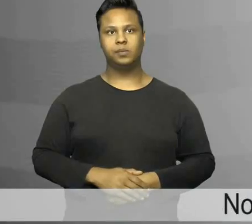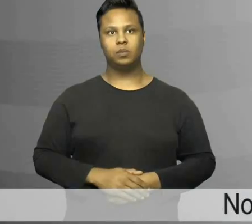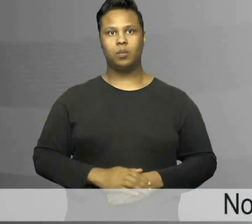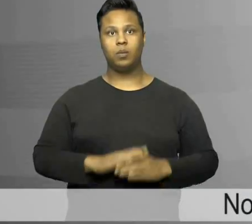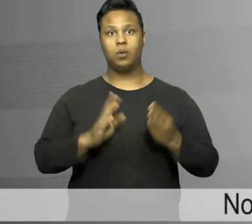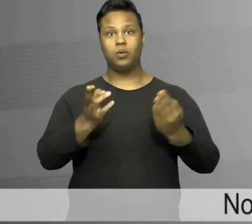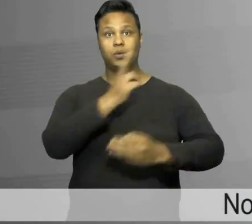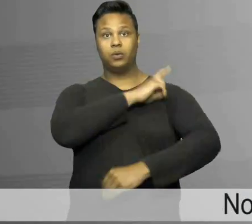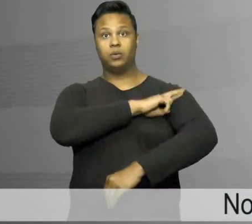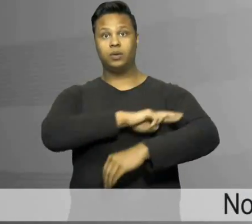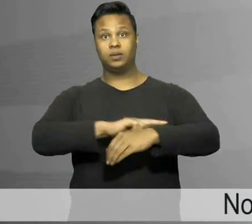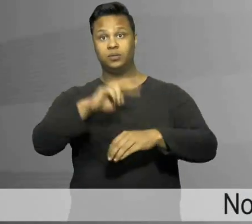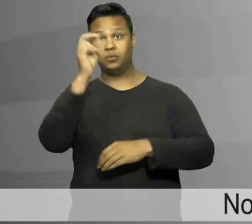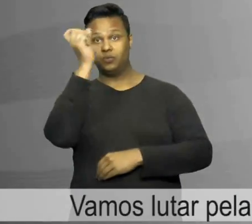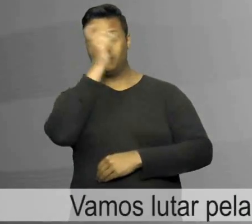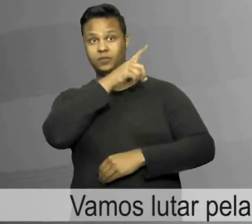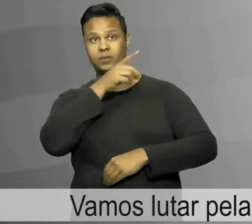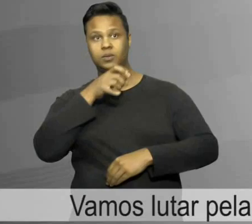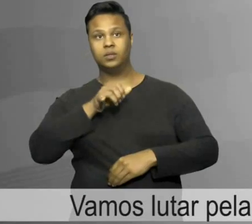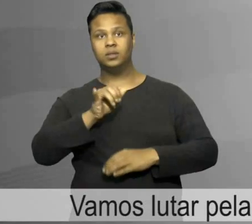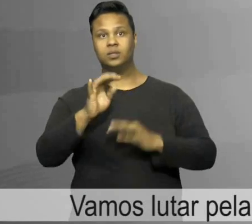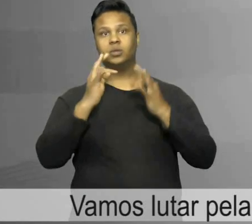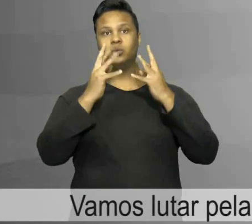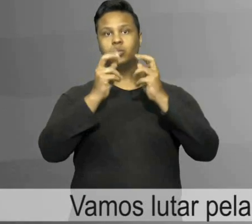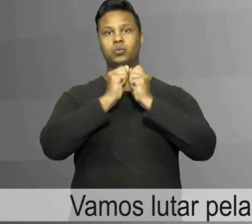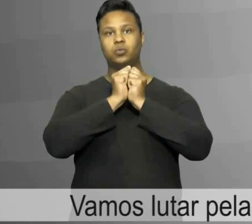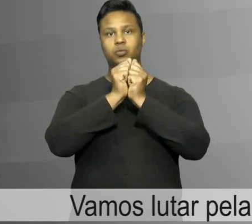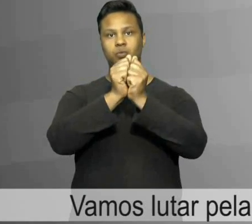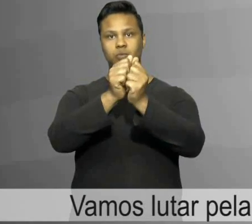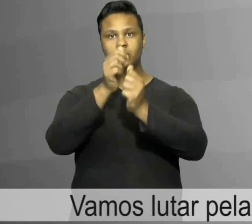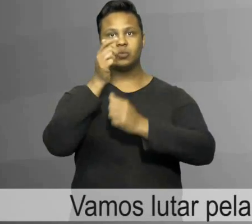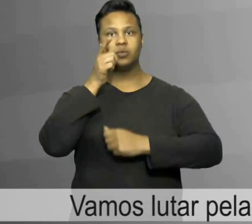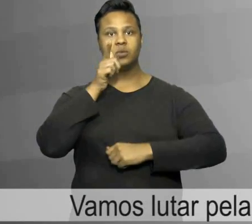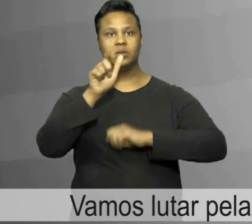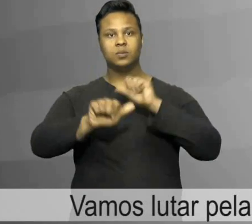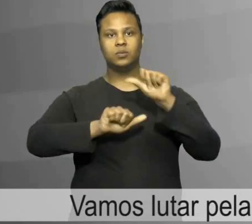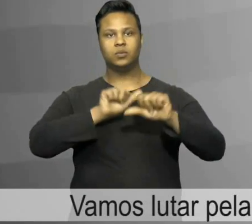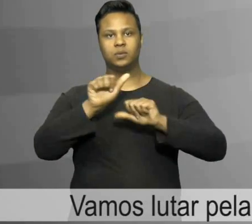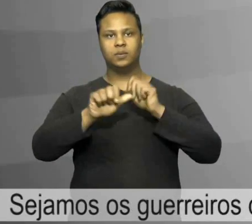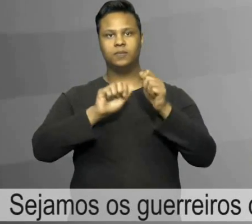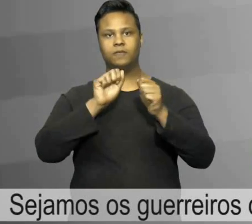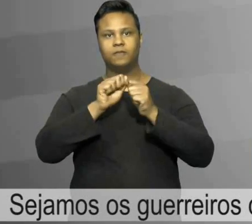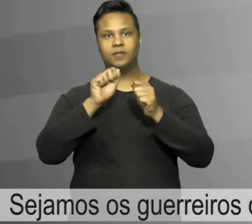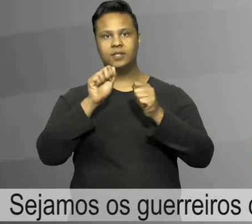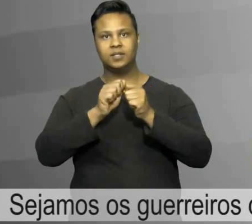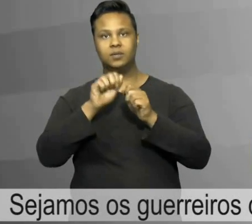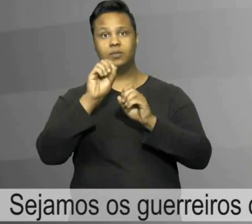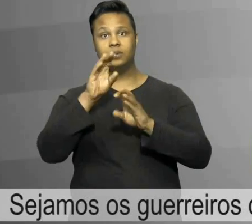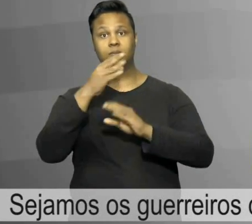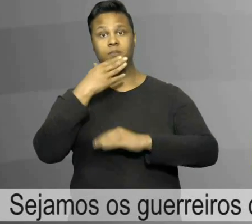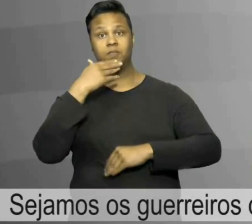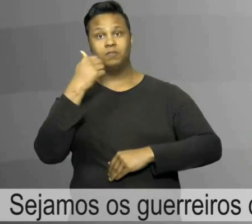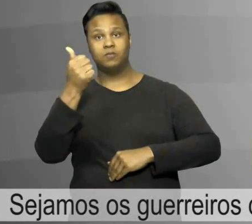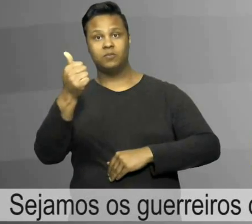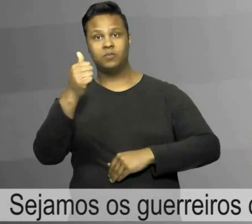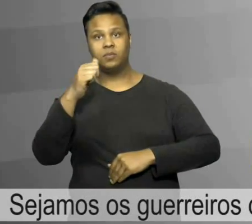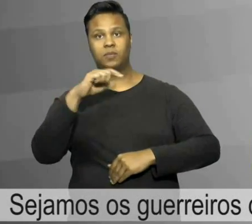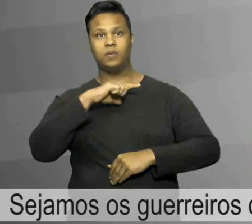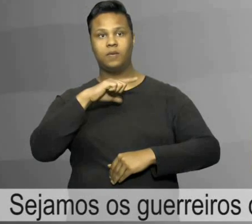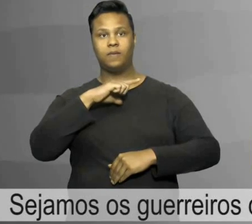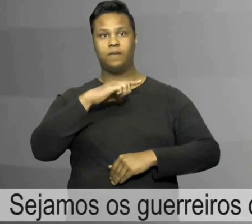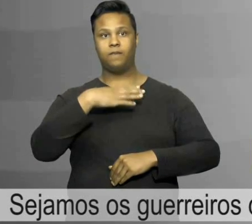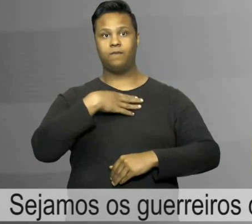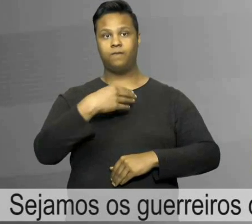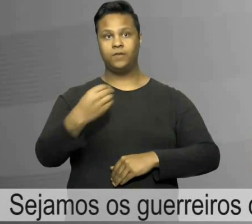heróis. Nossa educação está cada dia pior. Vamos lutar pela escola sem partido e infância sem pornografia. Sejamos os guerreiros de hoje na